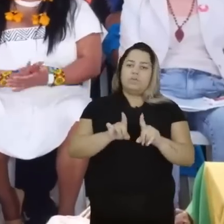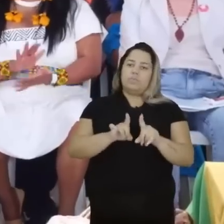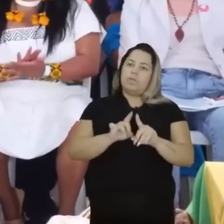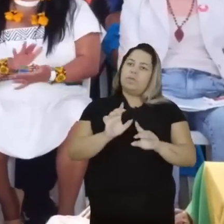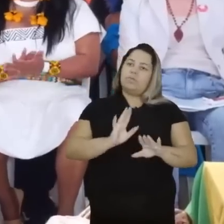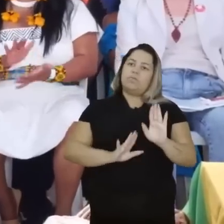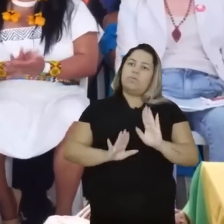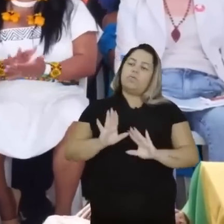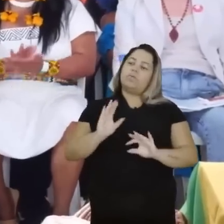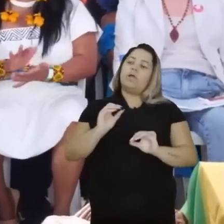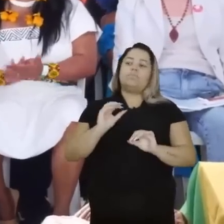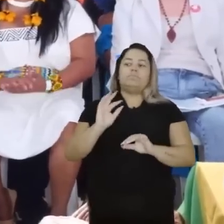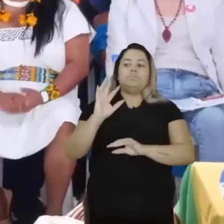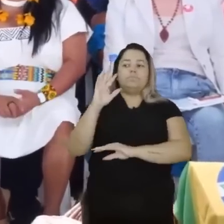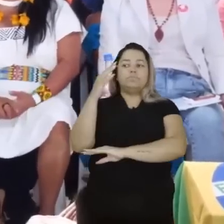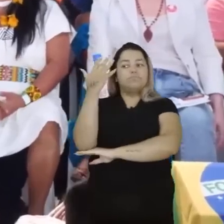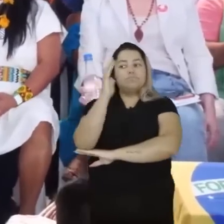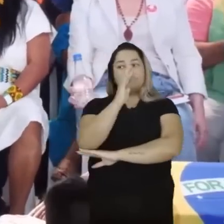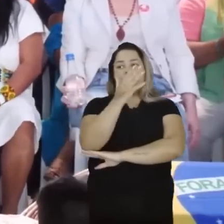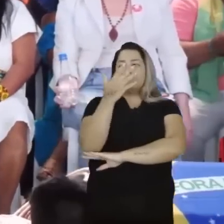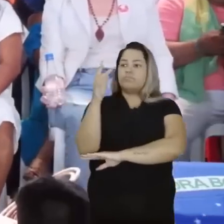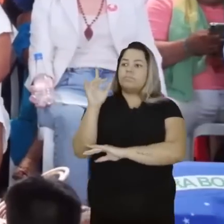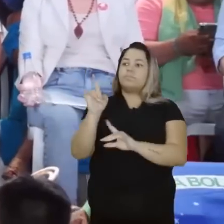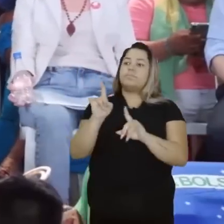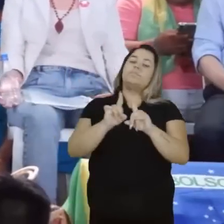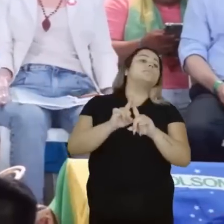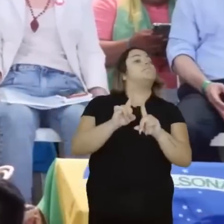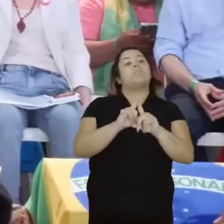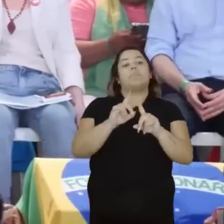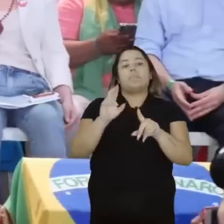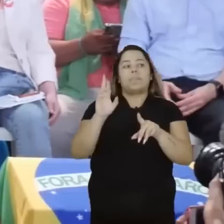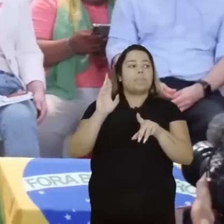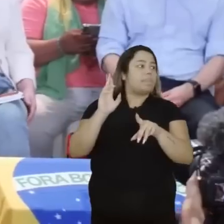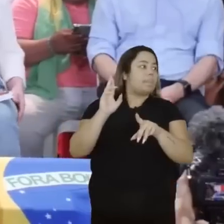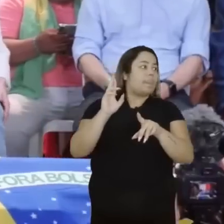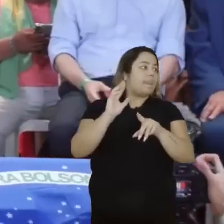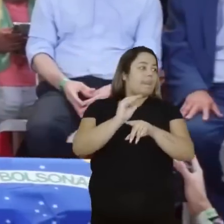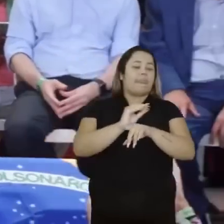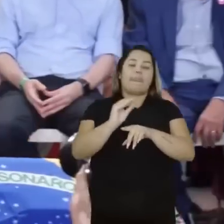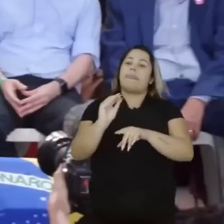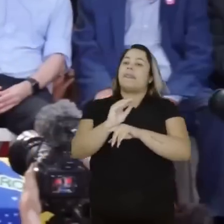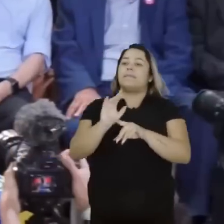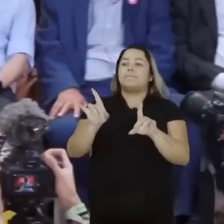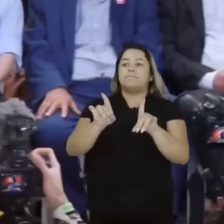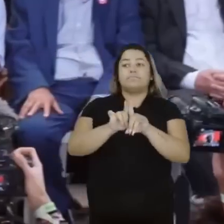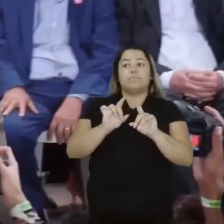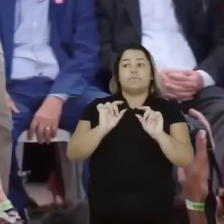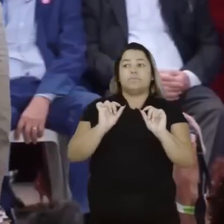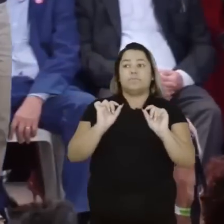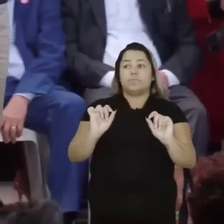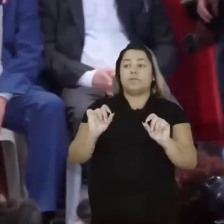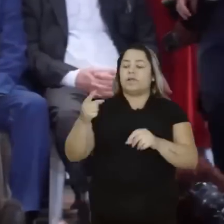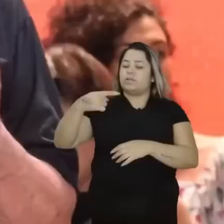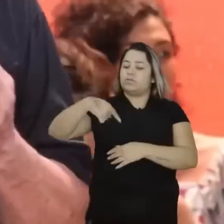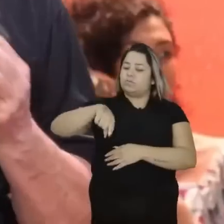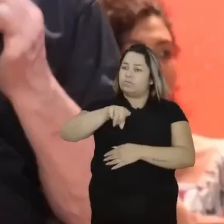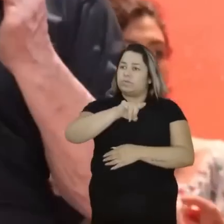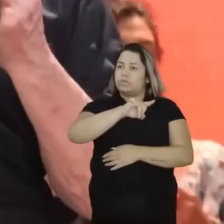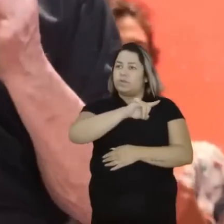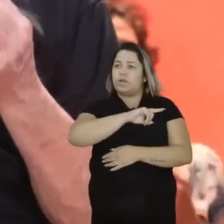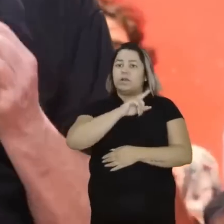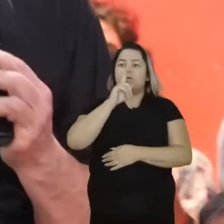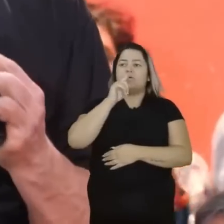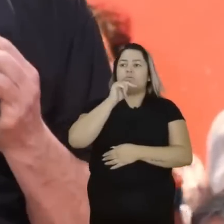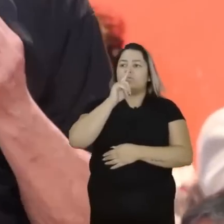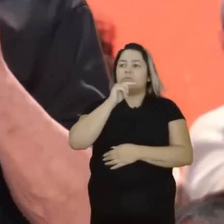da floresta, cuidar das reservas florestais desse país, cuidar da nossa água doce para